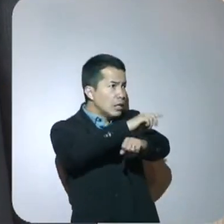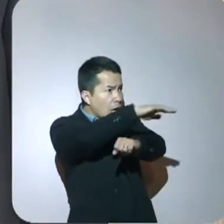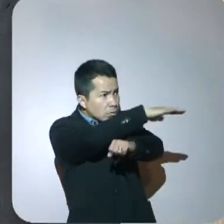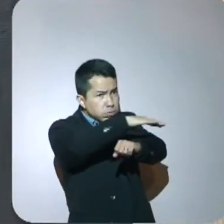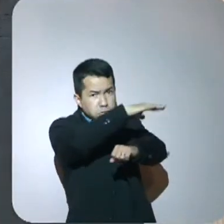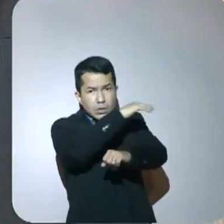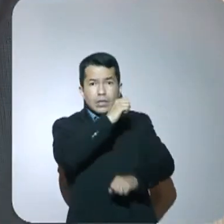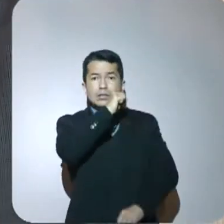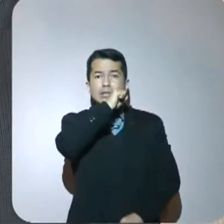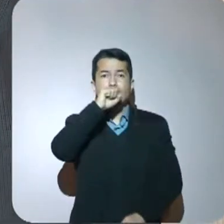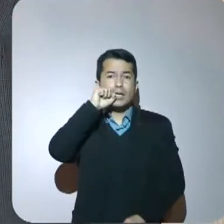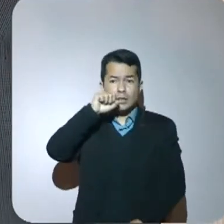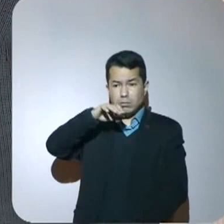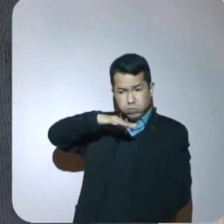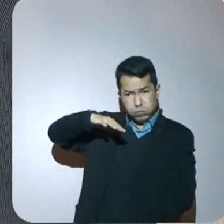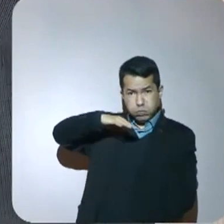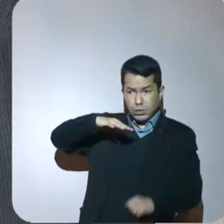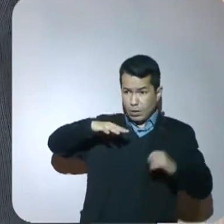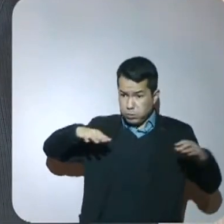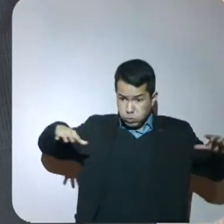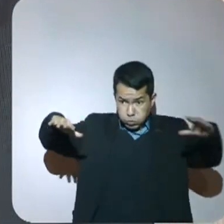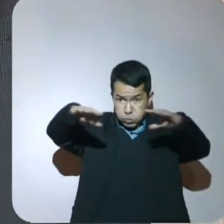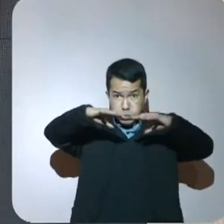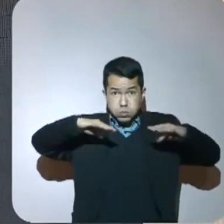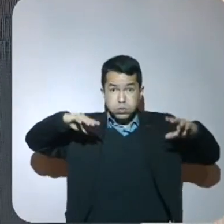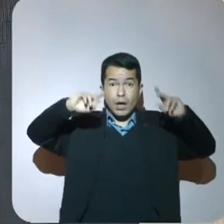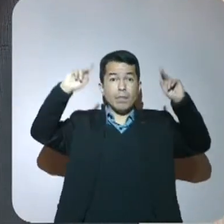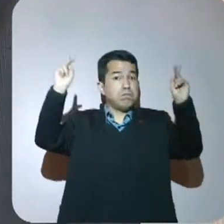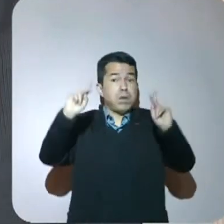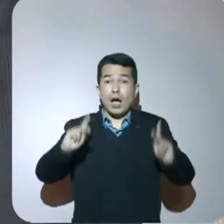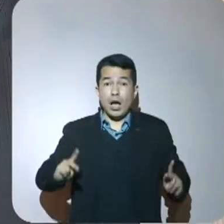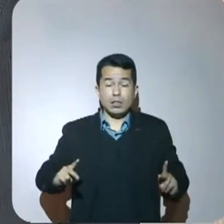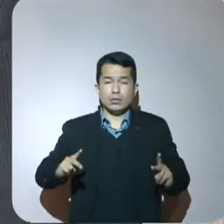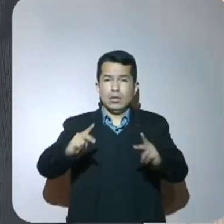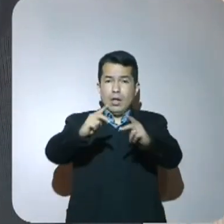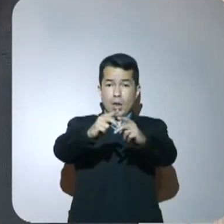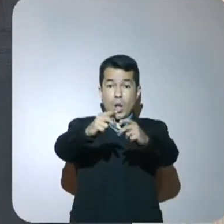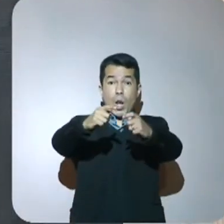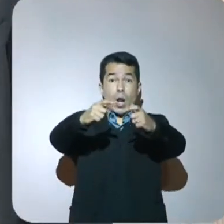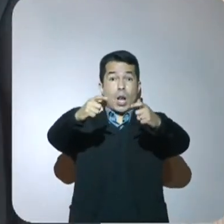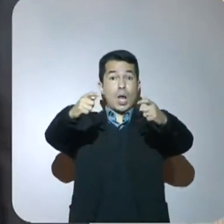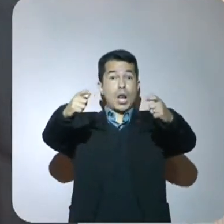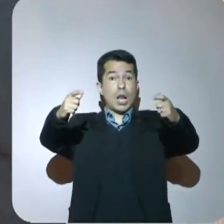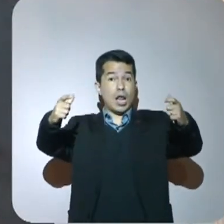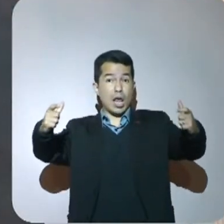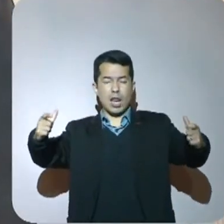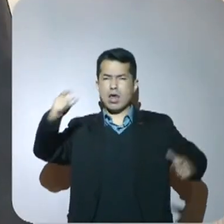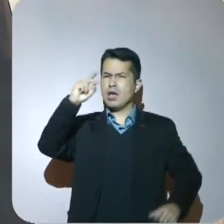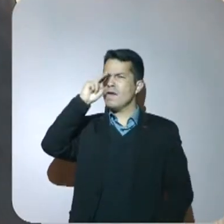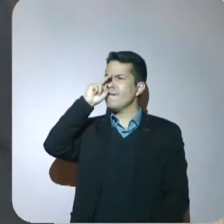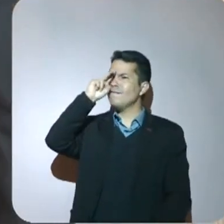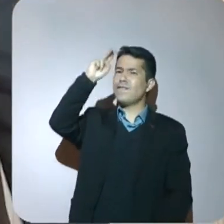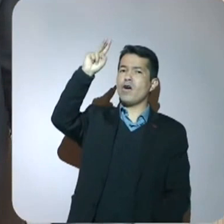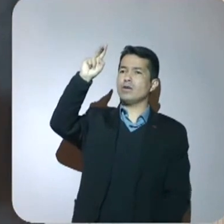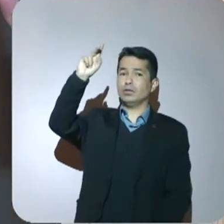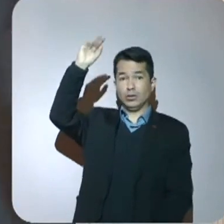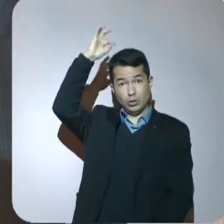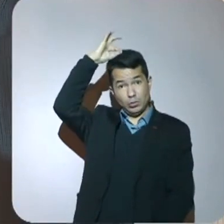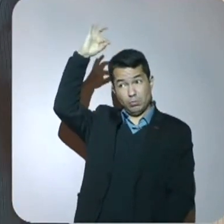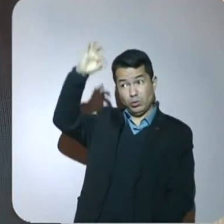paz, ela ficava cada vez mais forte, crescia em número de pessoas com a ajuda do Espírito Santo